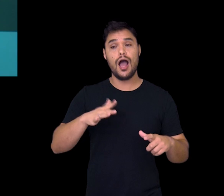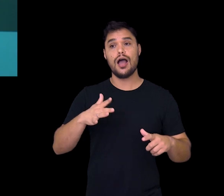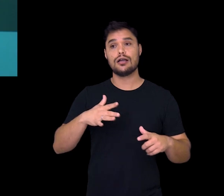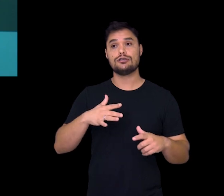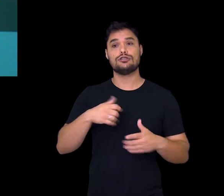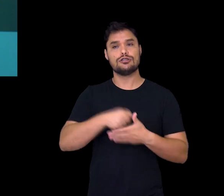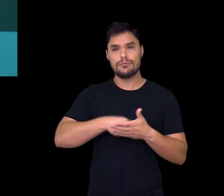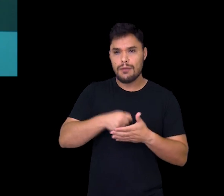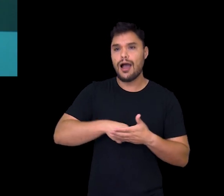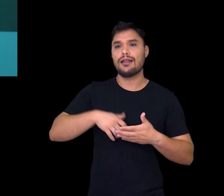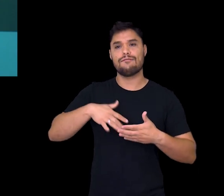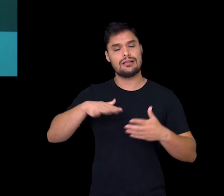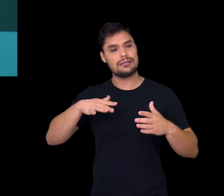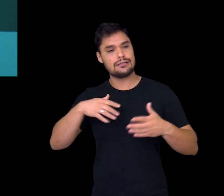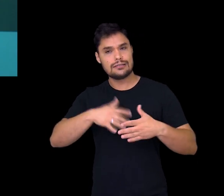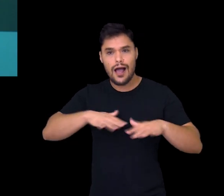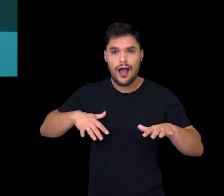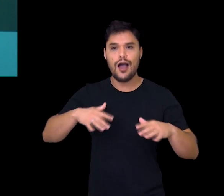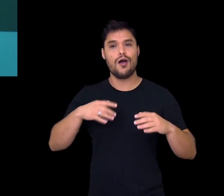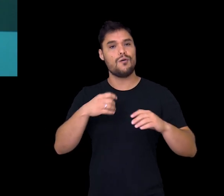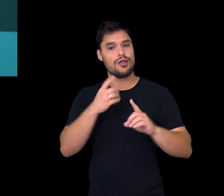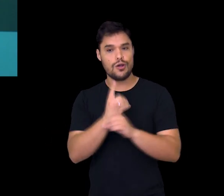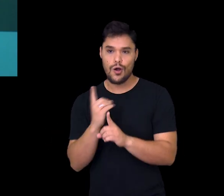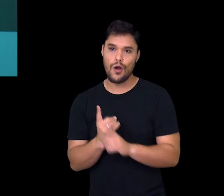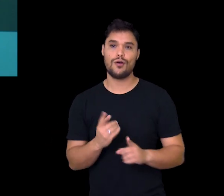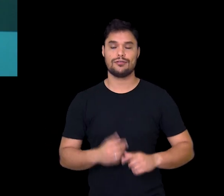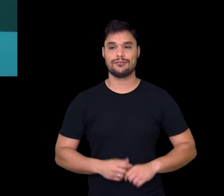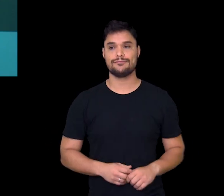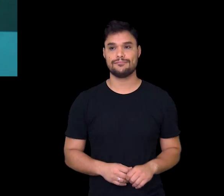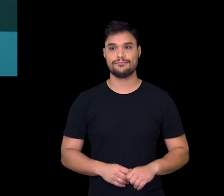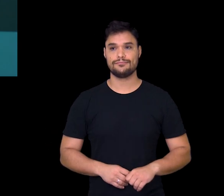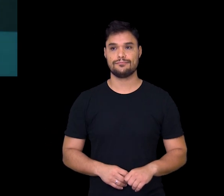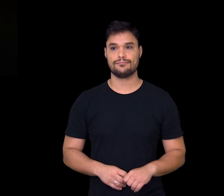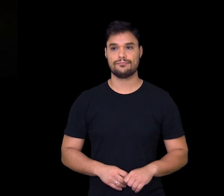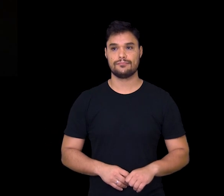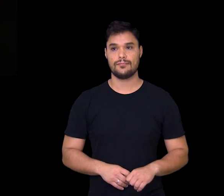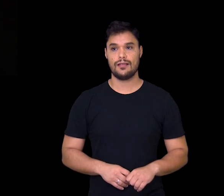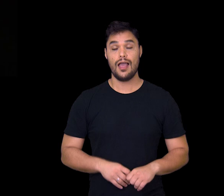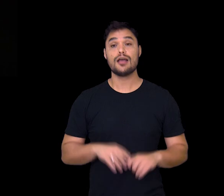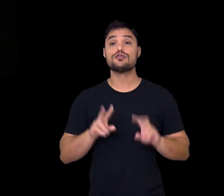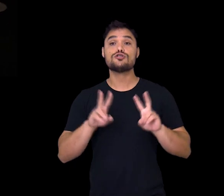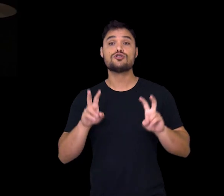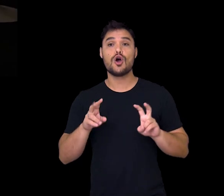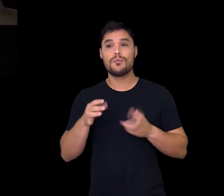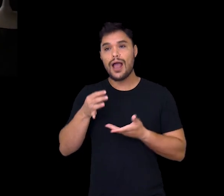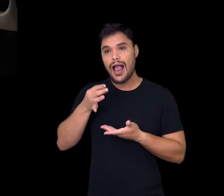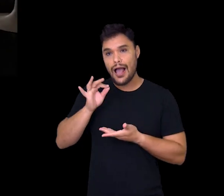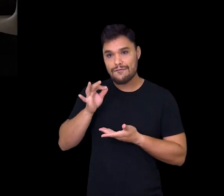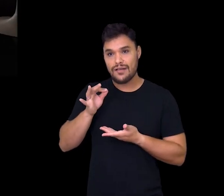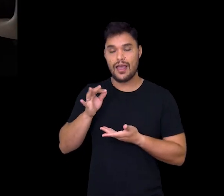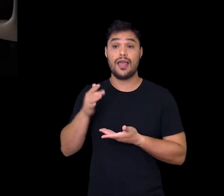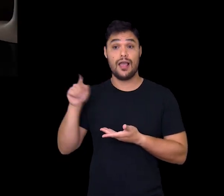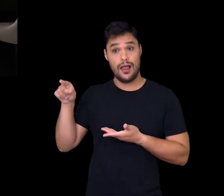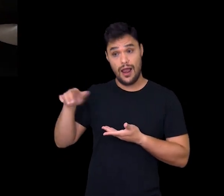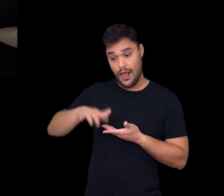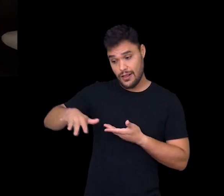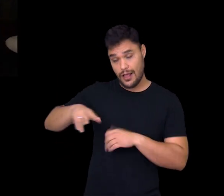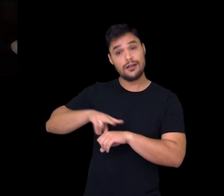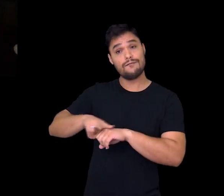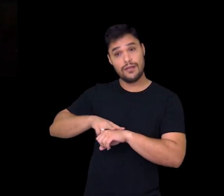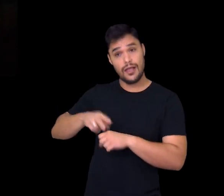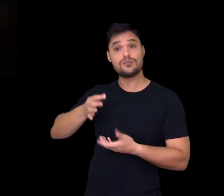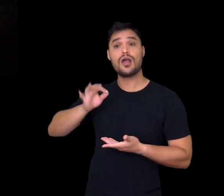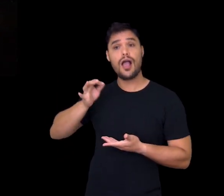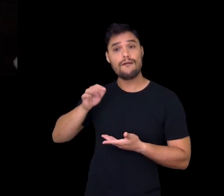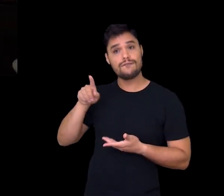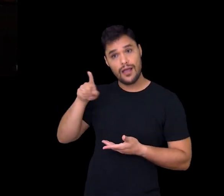dos encontros, sobretudo. Uma outra história importante de contar é a do café. O café no Salão Verde foi colocado exatamente